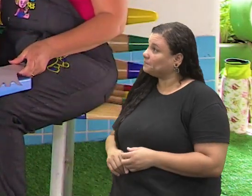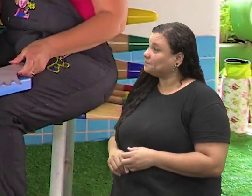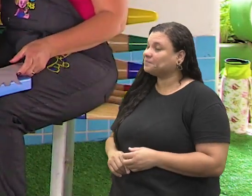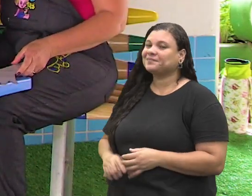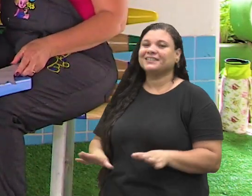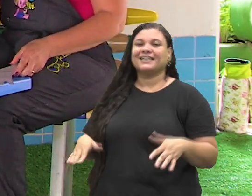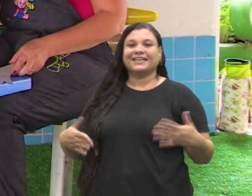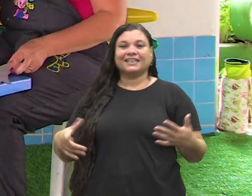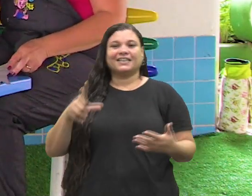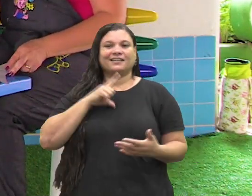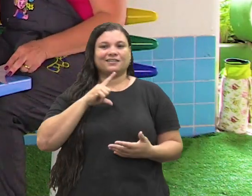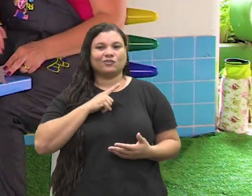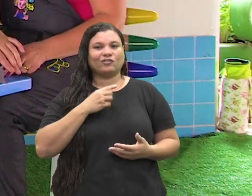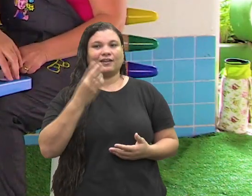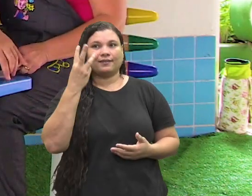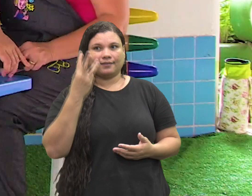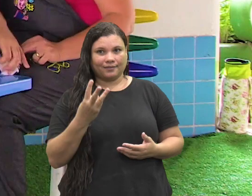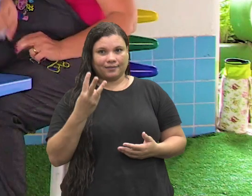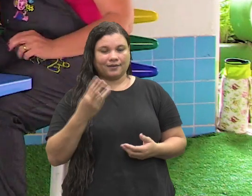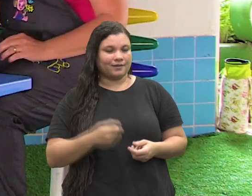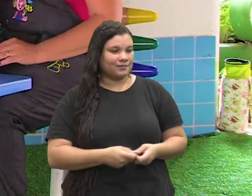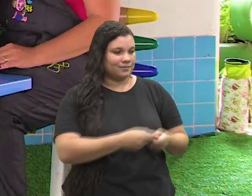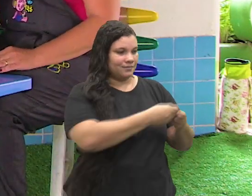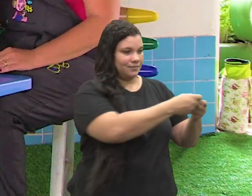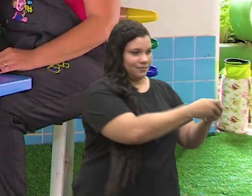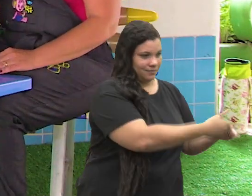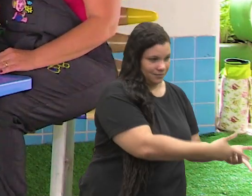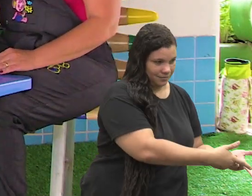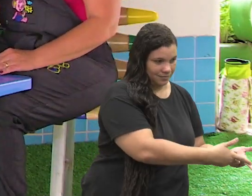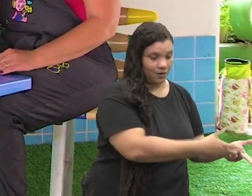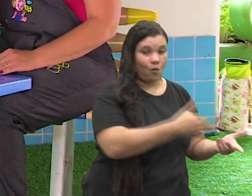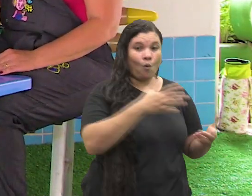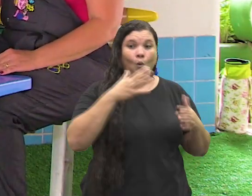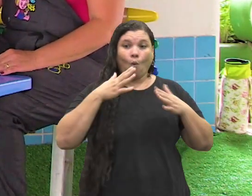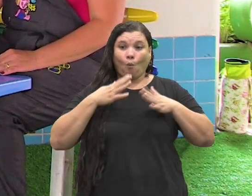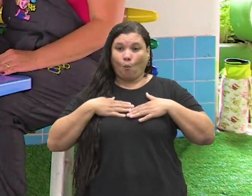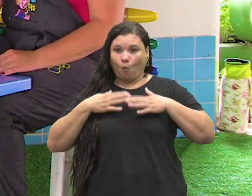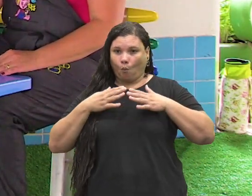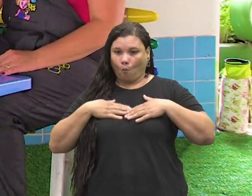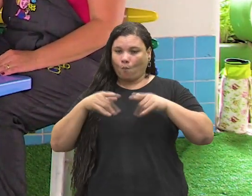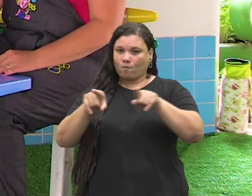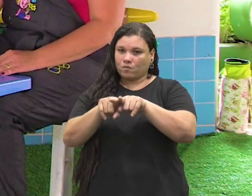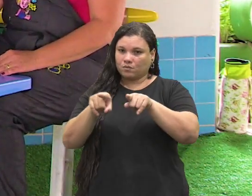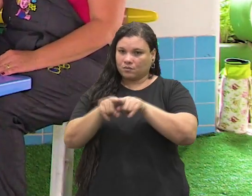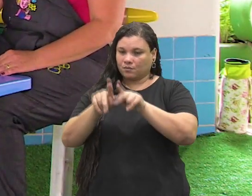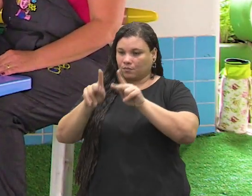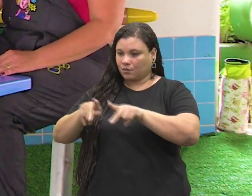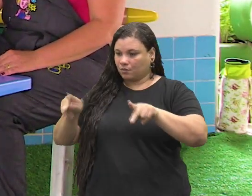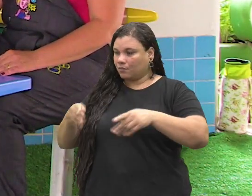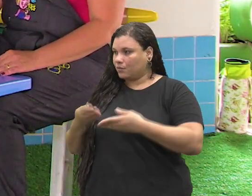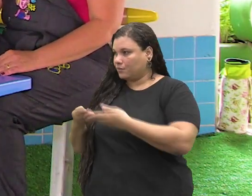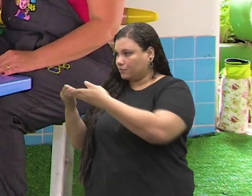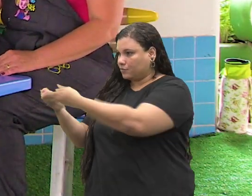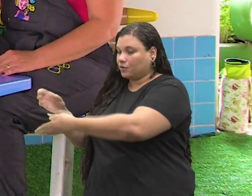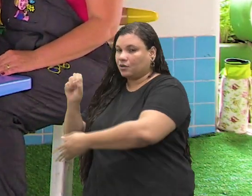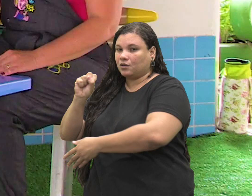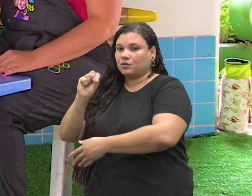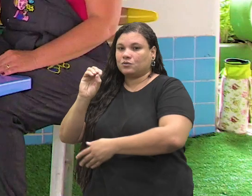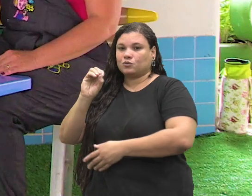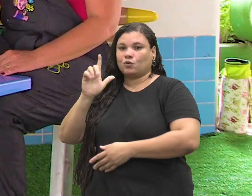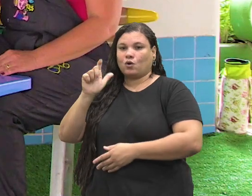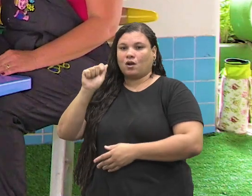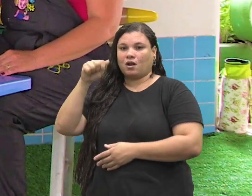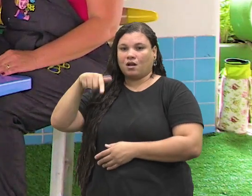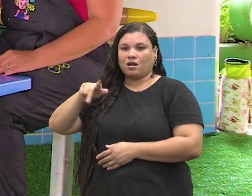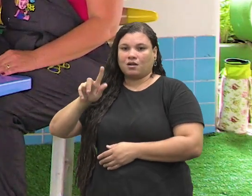pra Solange. Essas aqui eu vou deixar aqui, Solange. Aí, sabe aquele esmalte usado? Usado, hein,